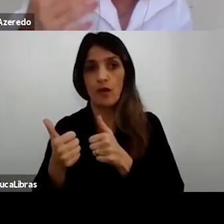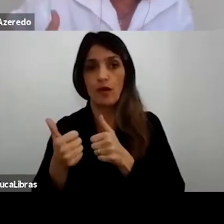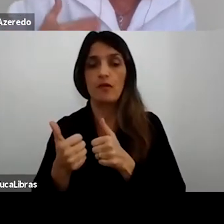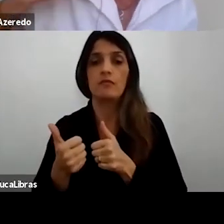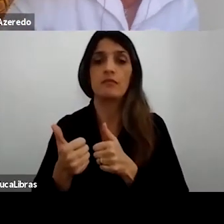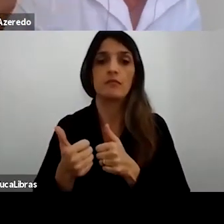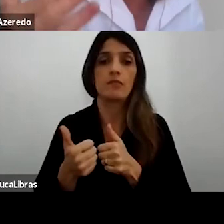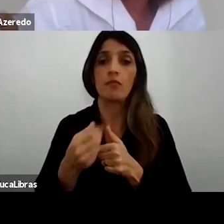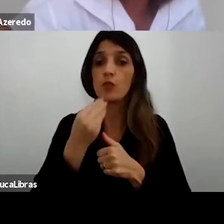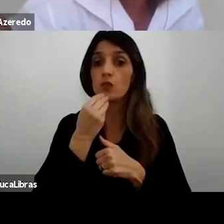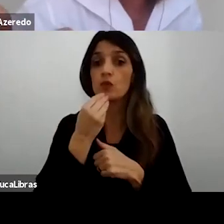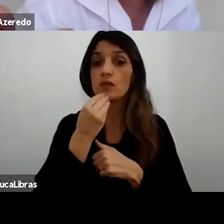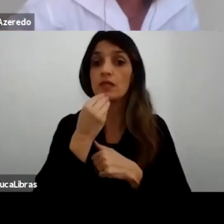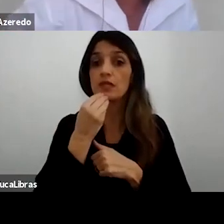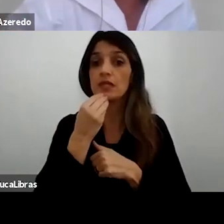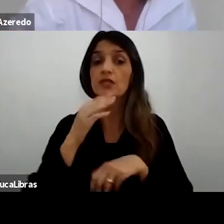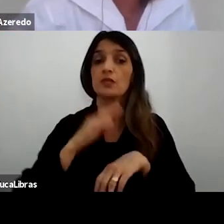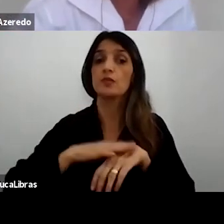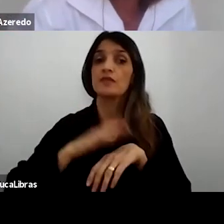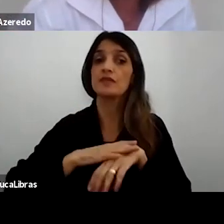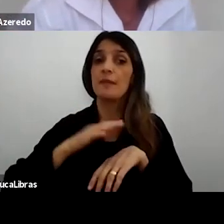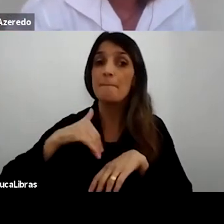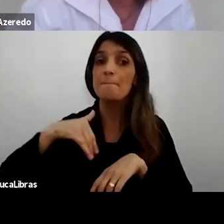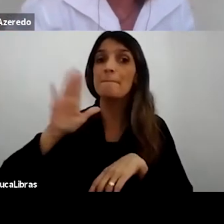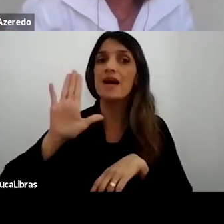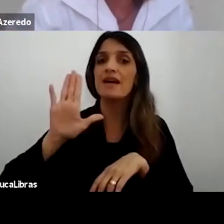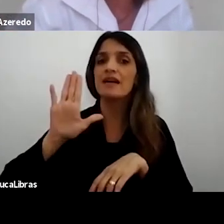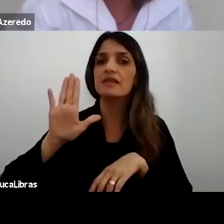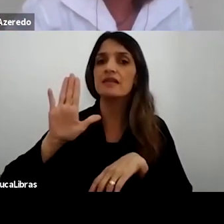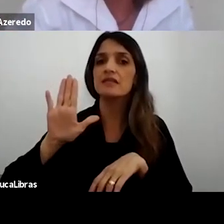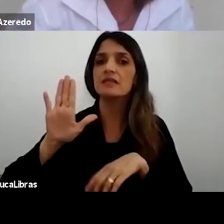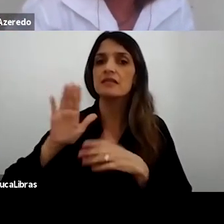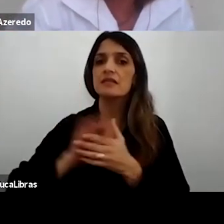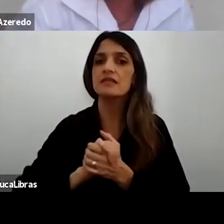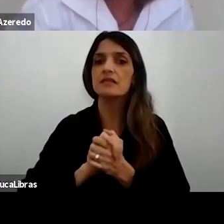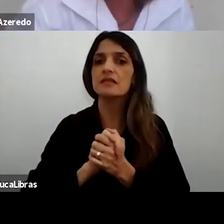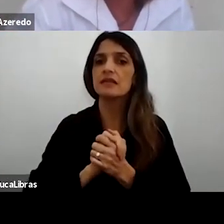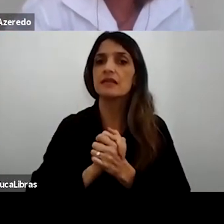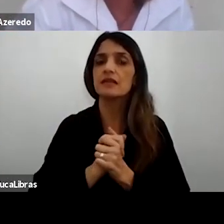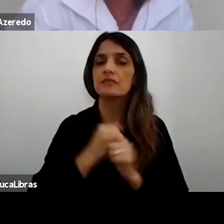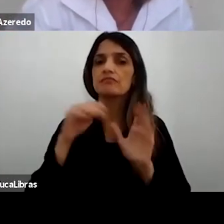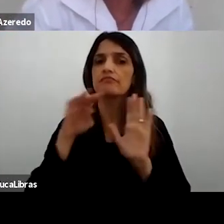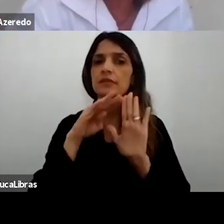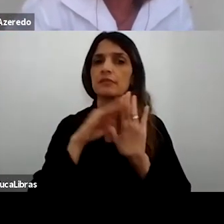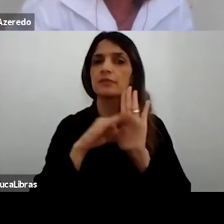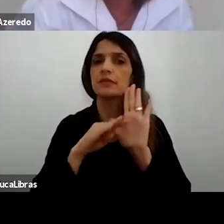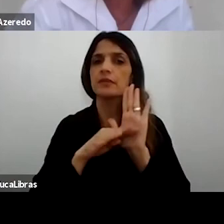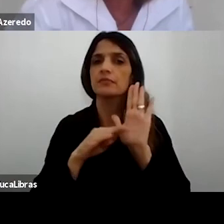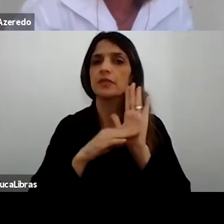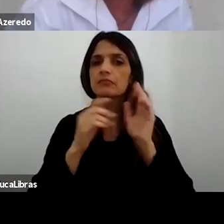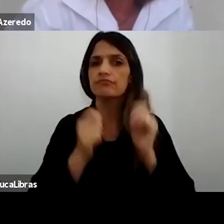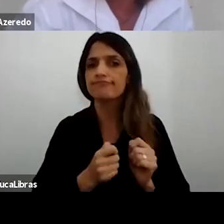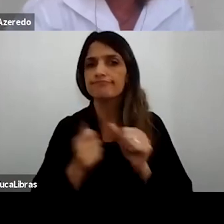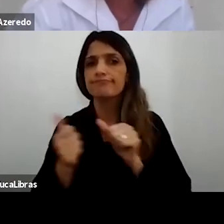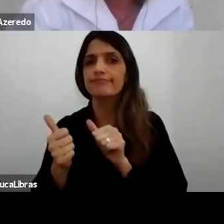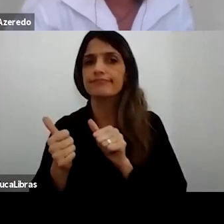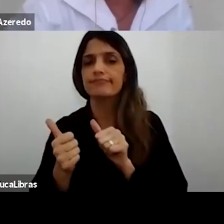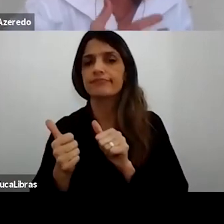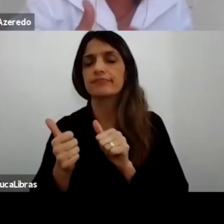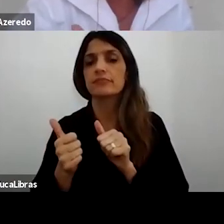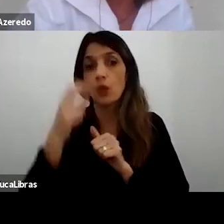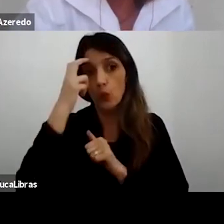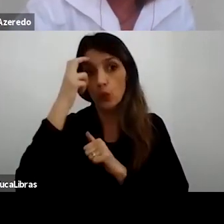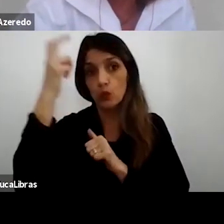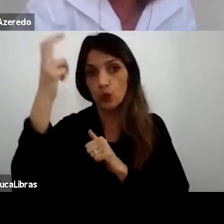oportunidade para a gente exercitar um pouco mais a sinergia de todos esses atores aí do ecossistema de cultura de doação.